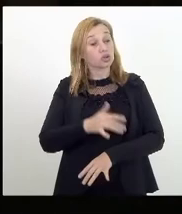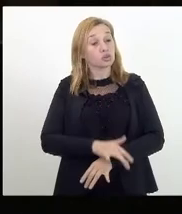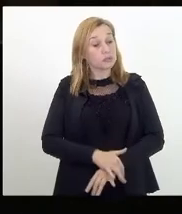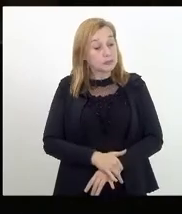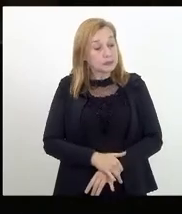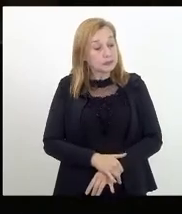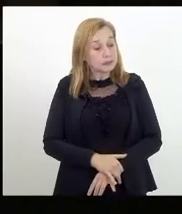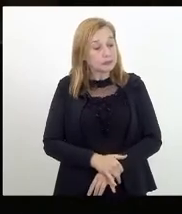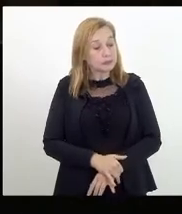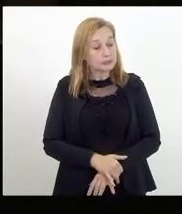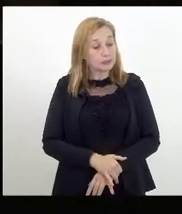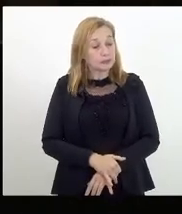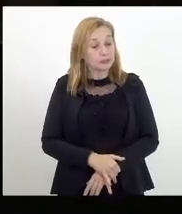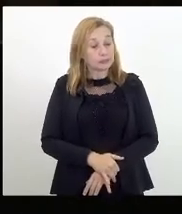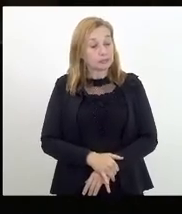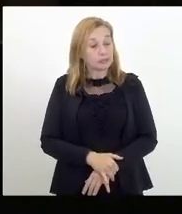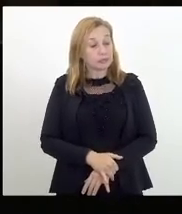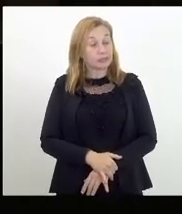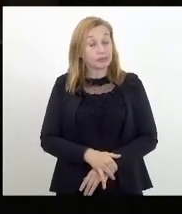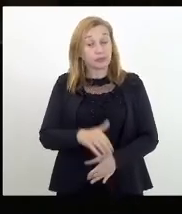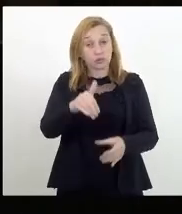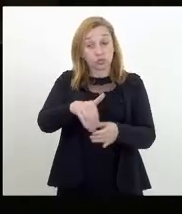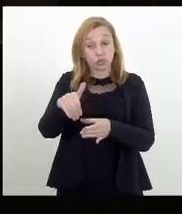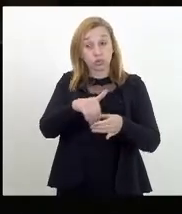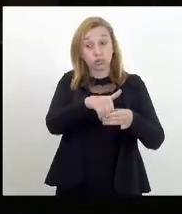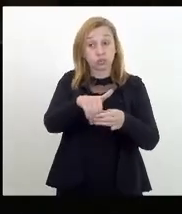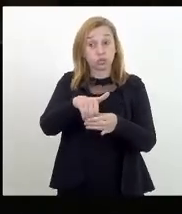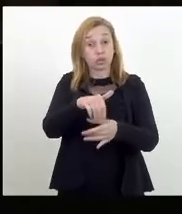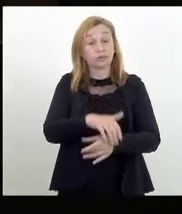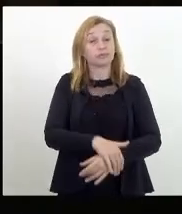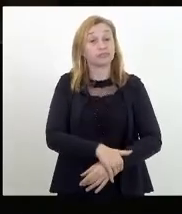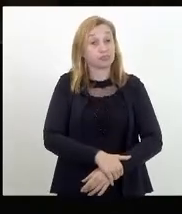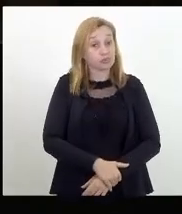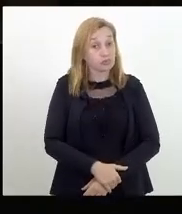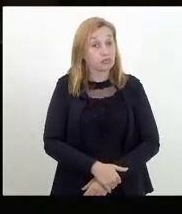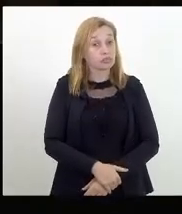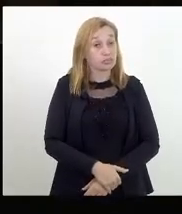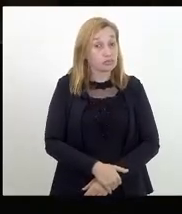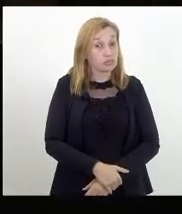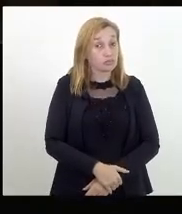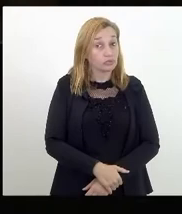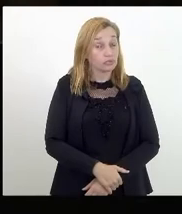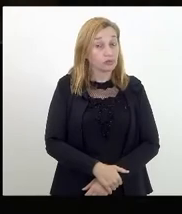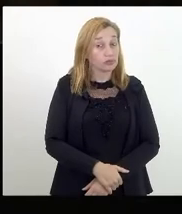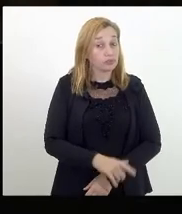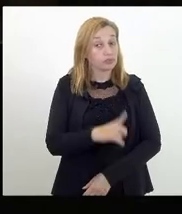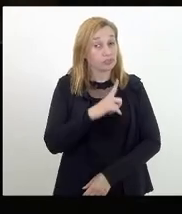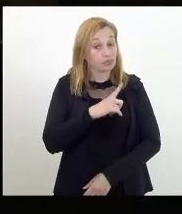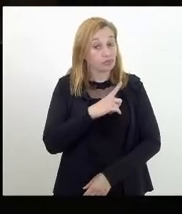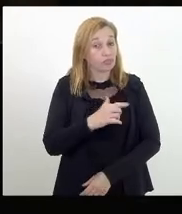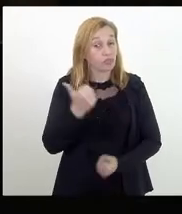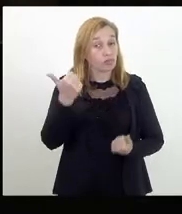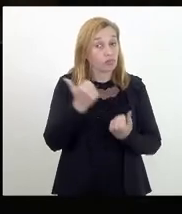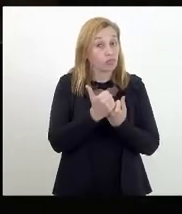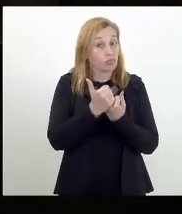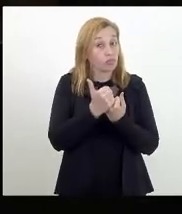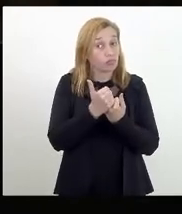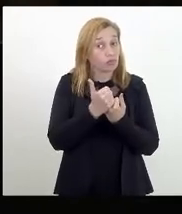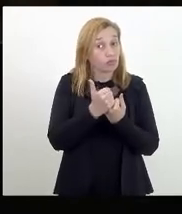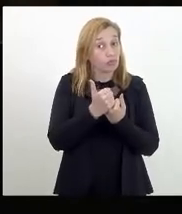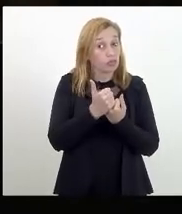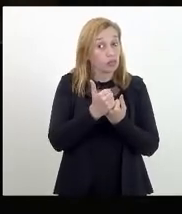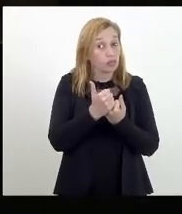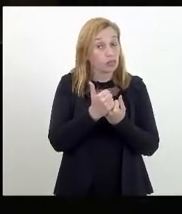que foi uma eleição que teve o apoio por